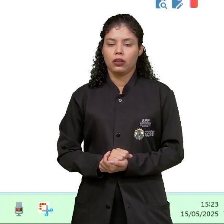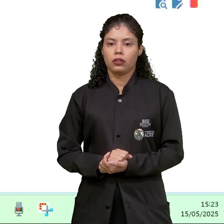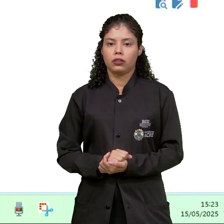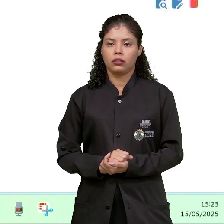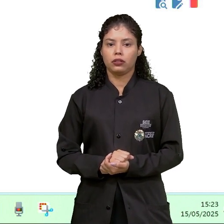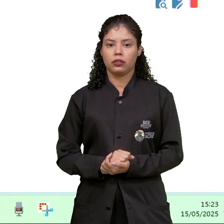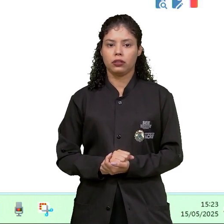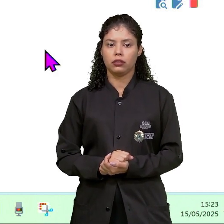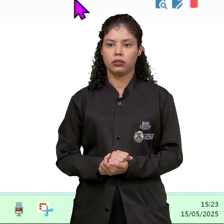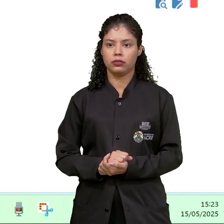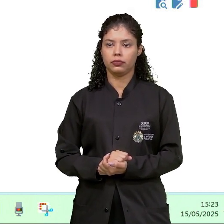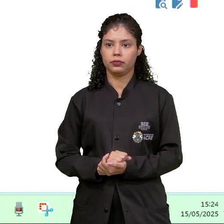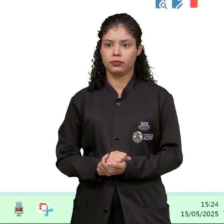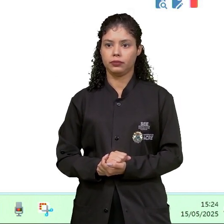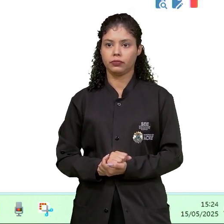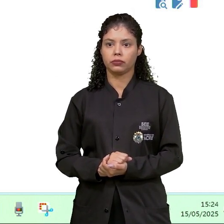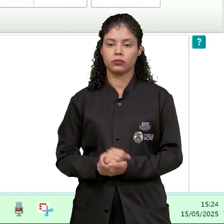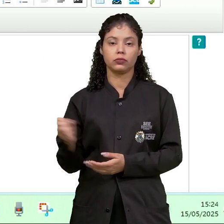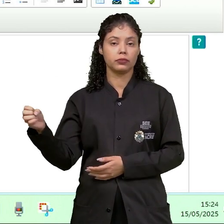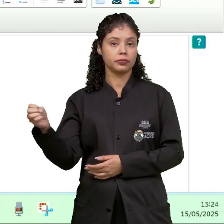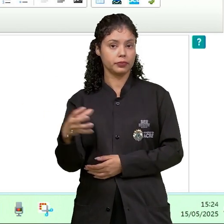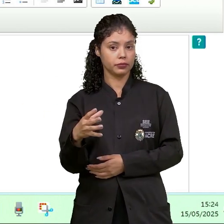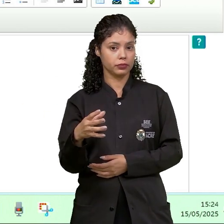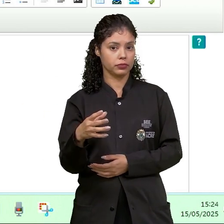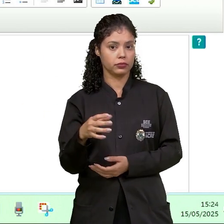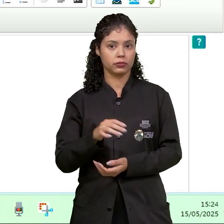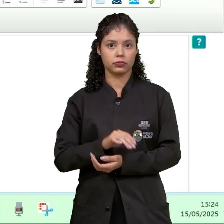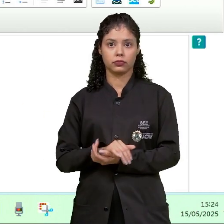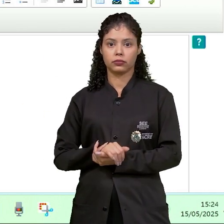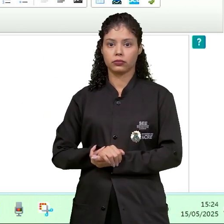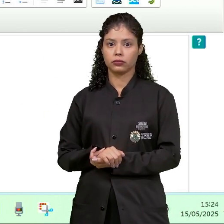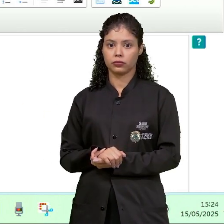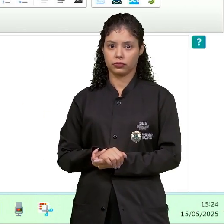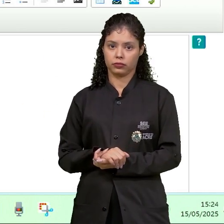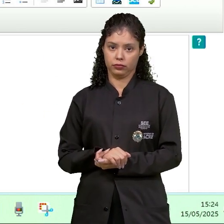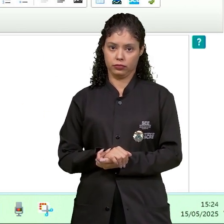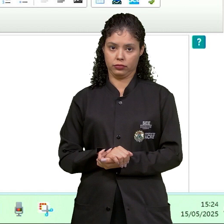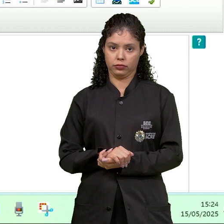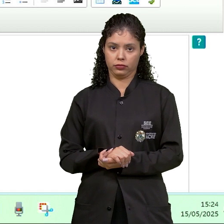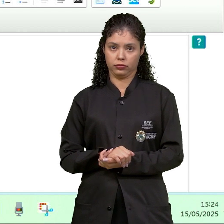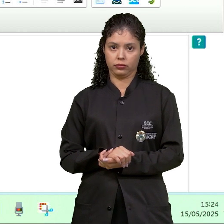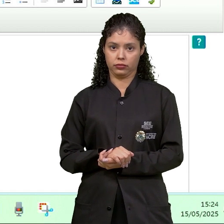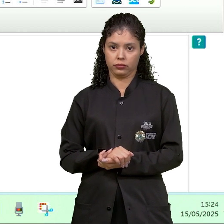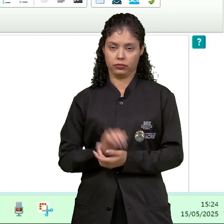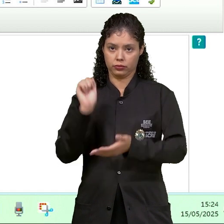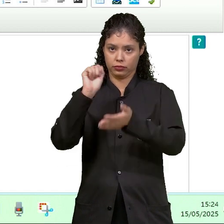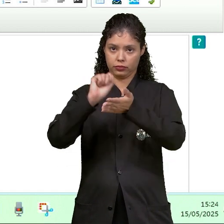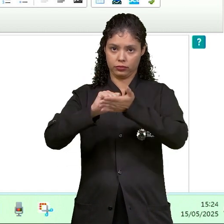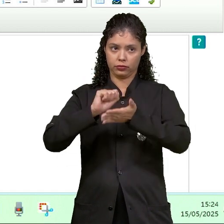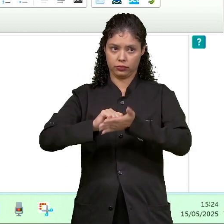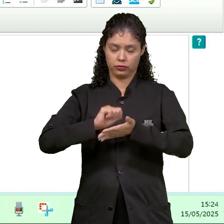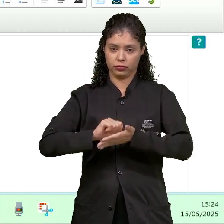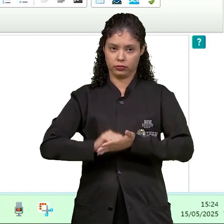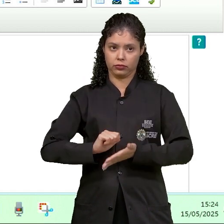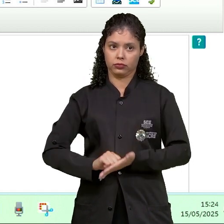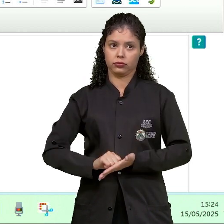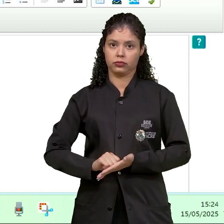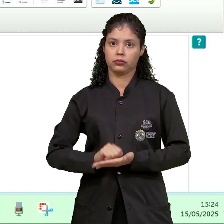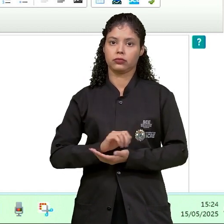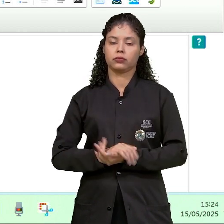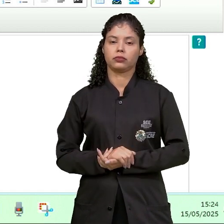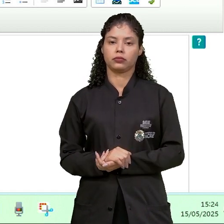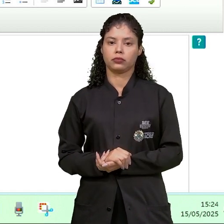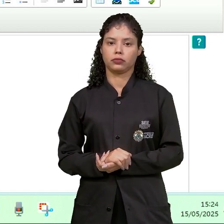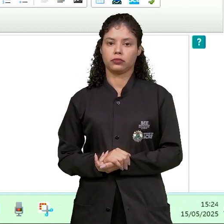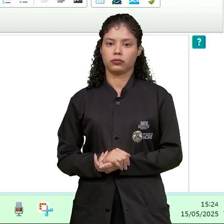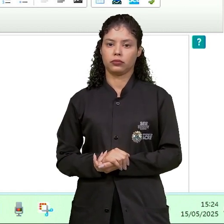aqui embaixo, ó, texto padrão, novo texto padrão. Eu vou colocar ele como assinatura,